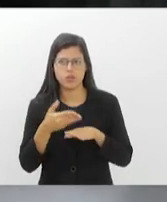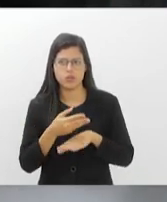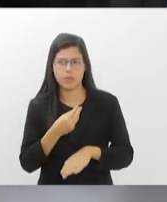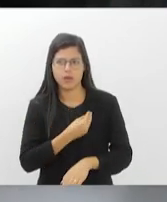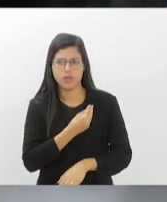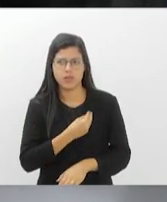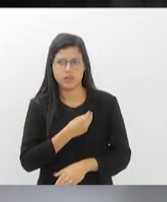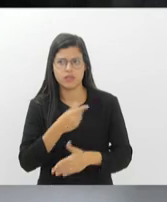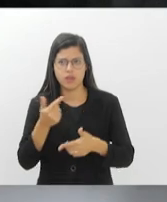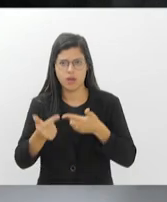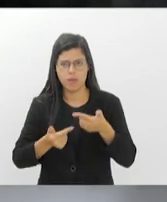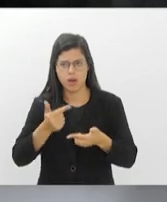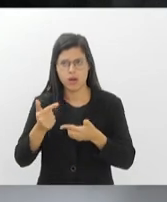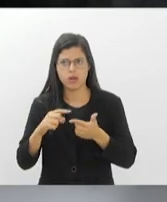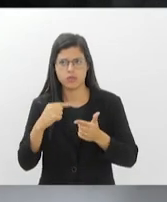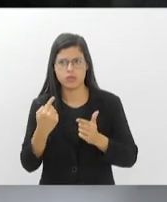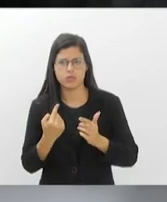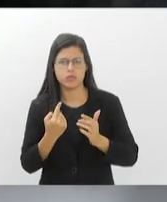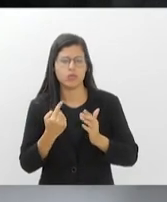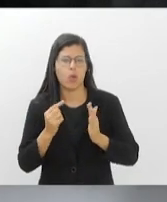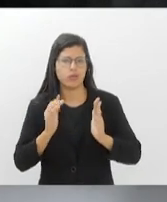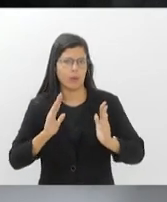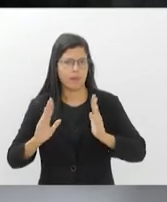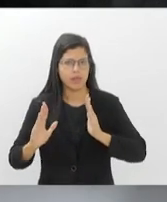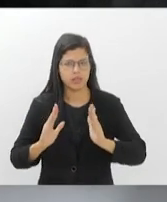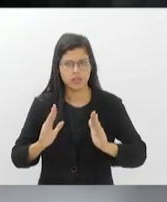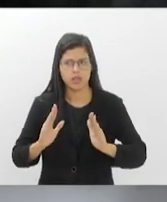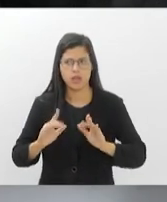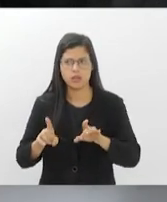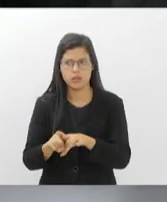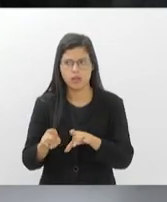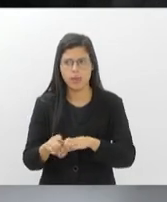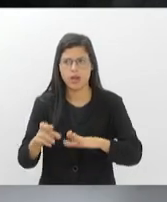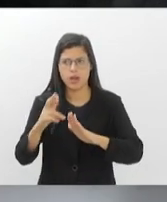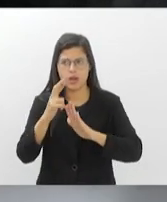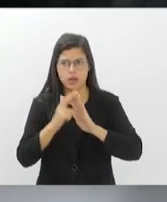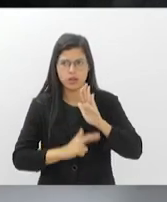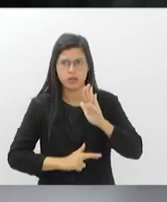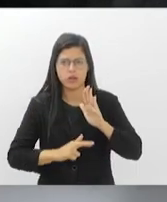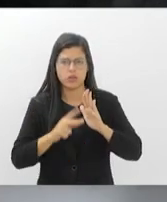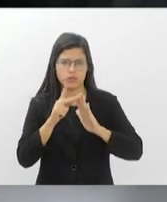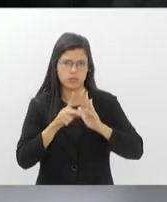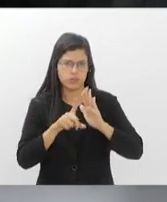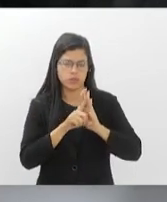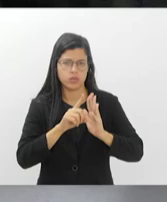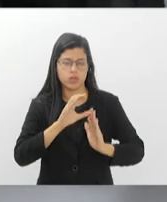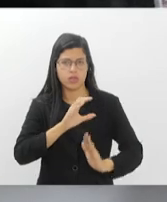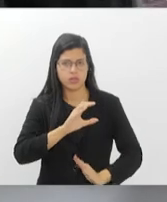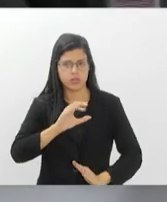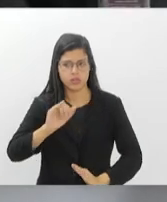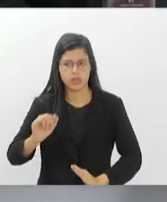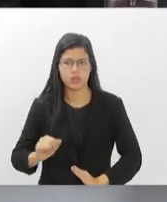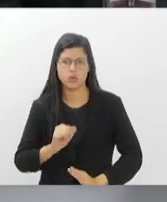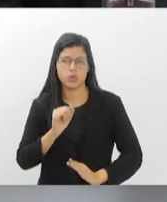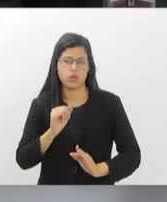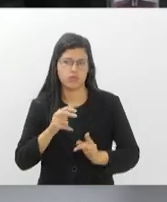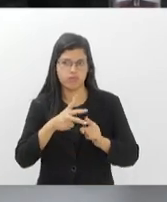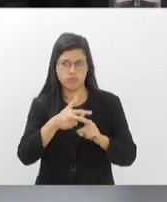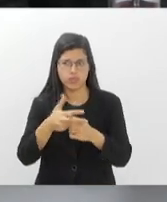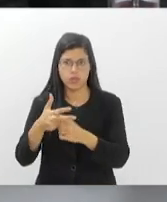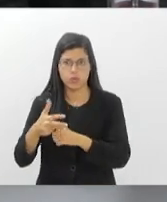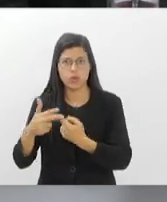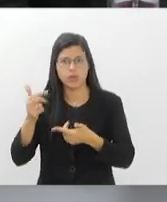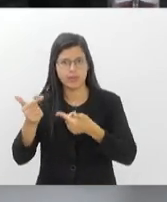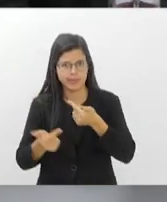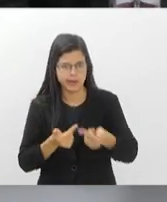nossos mandados. Sim, é isso. Trabalha na relatoria dos projetos da CCJ, que nós somos relatores, trabalha nas revisões e